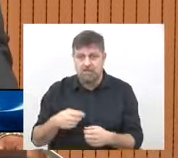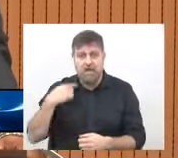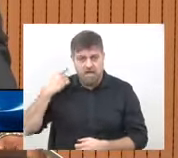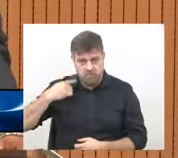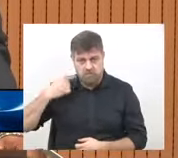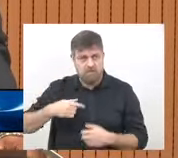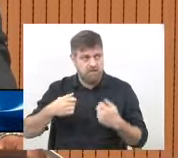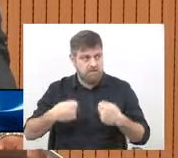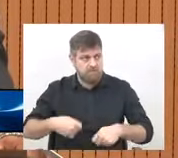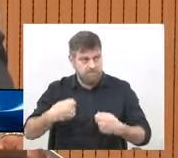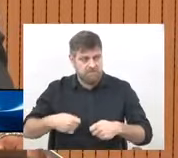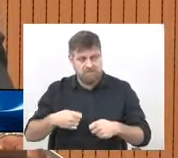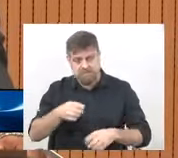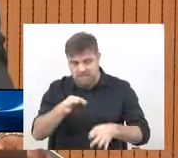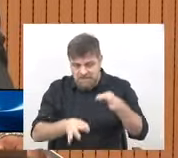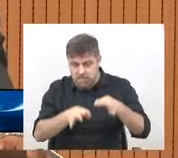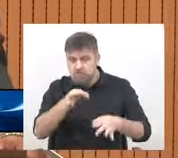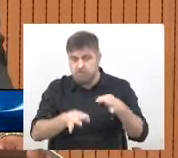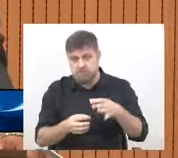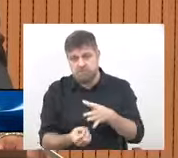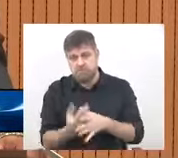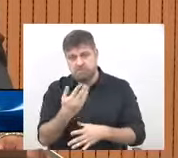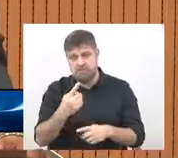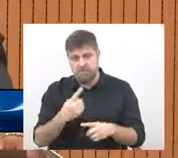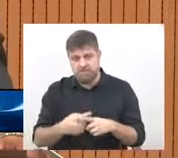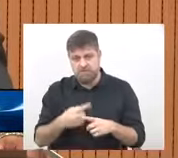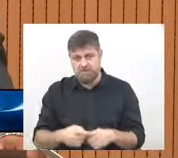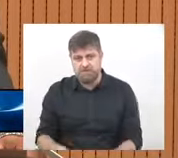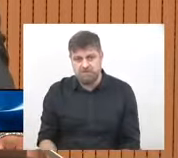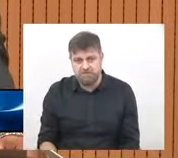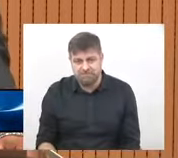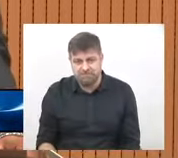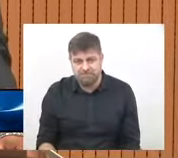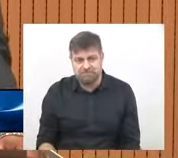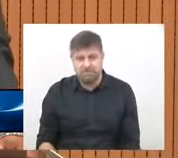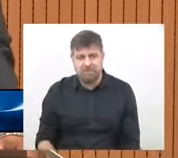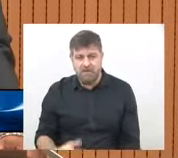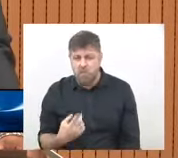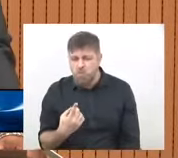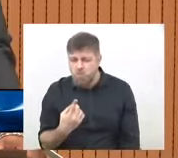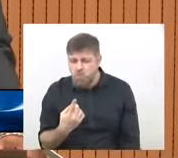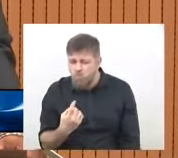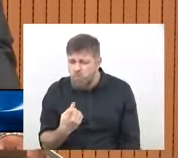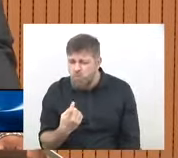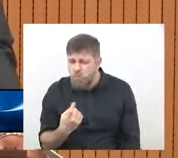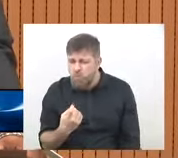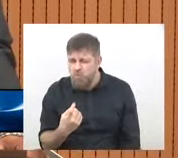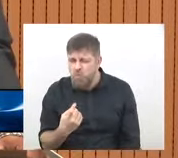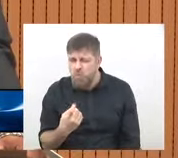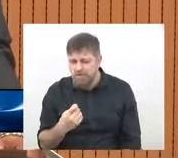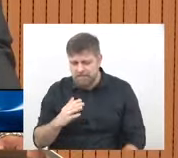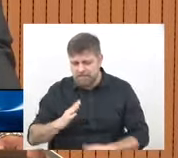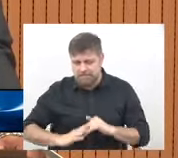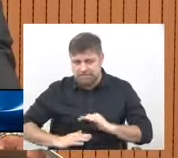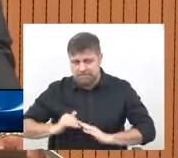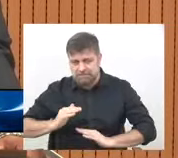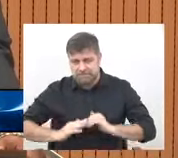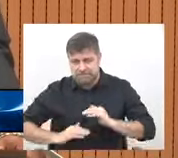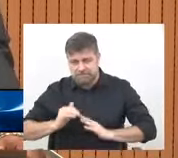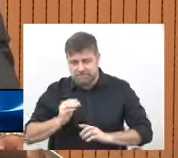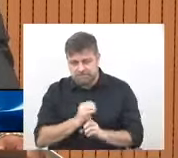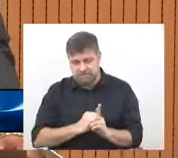advogado. Porque o peso do Estado, a única, a única atividade